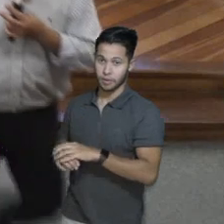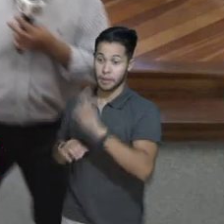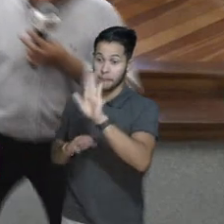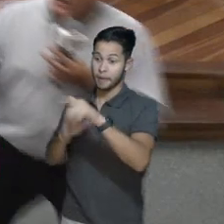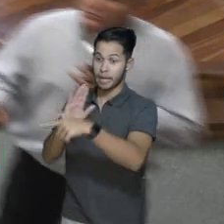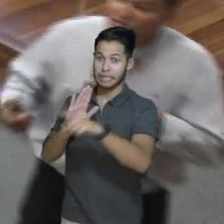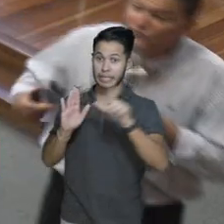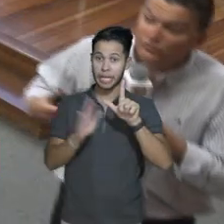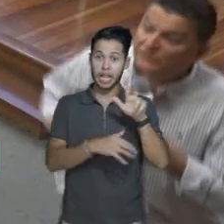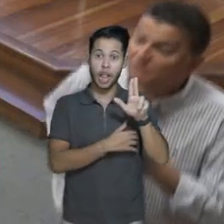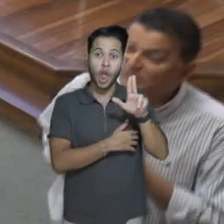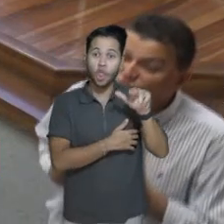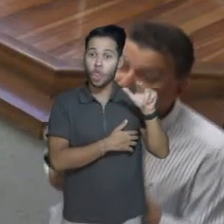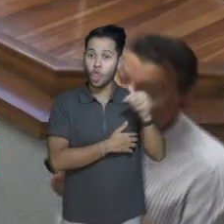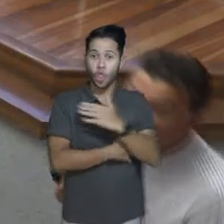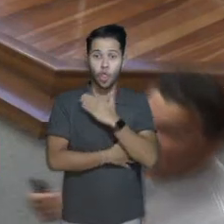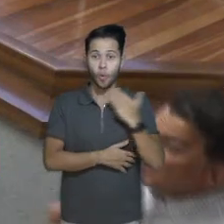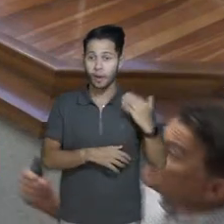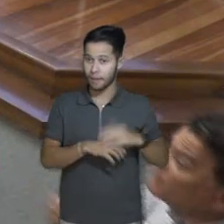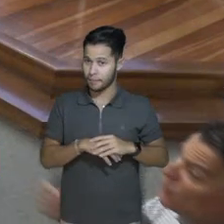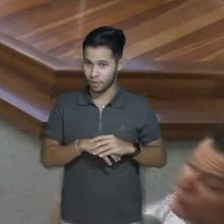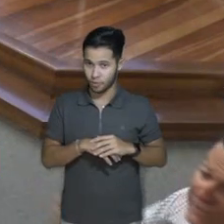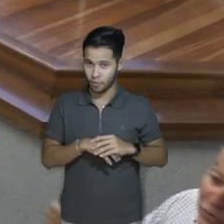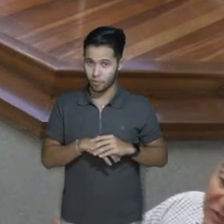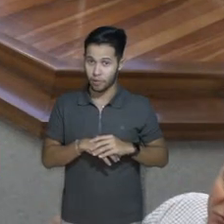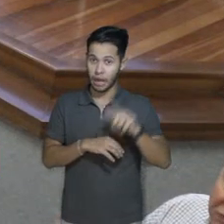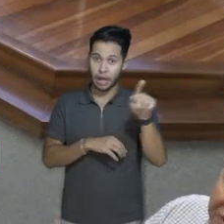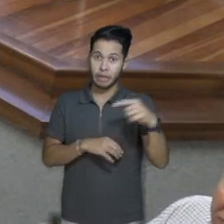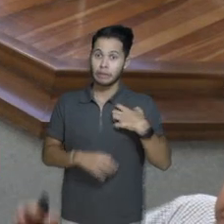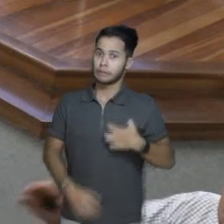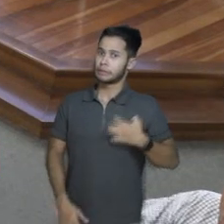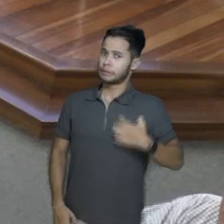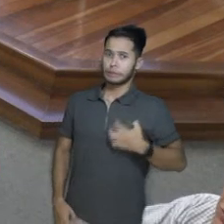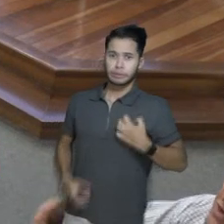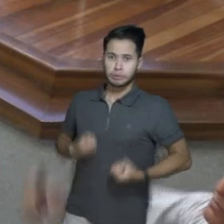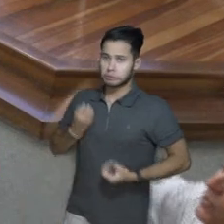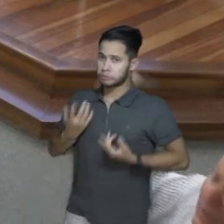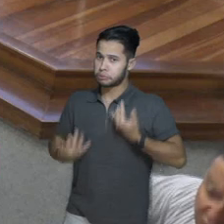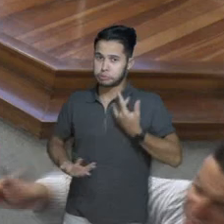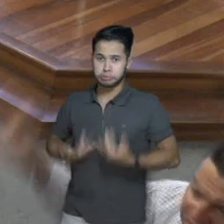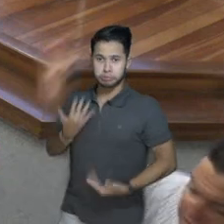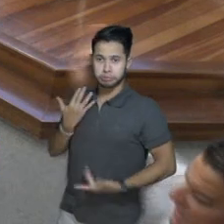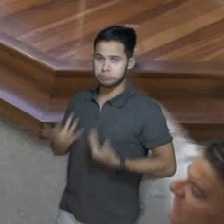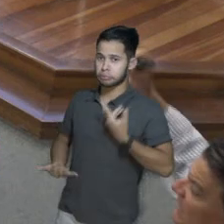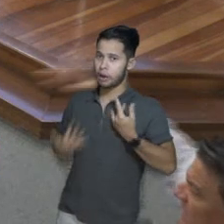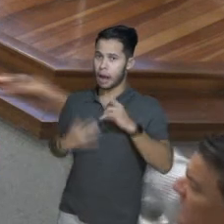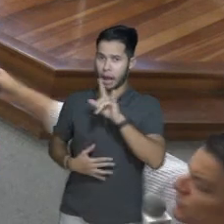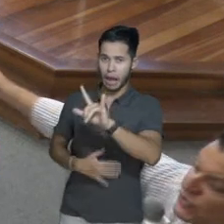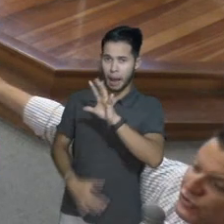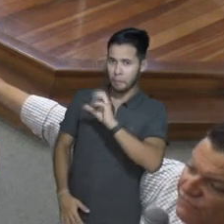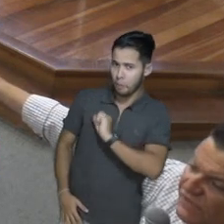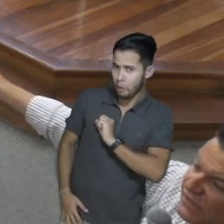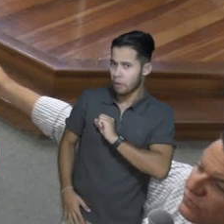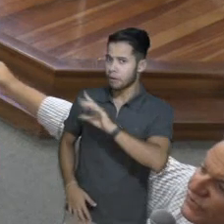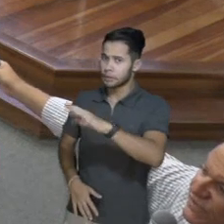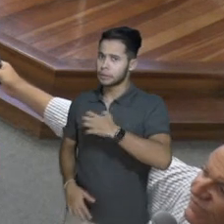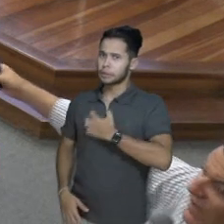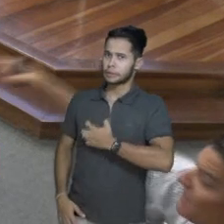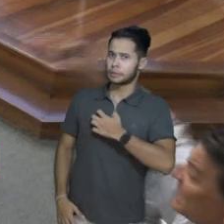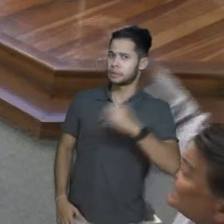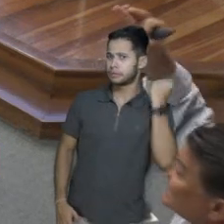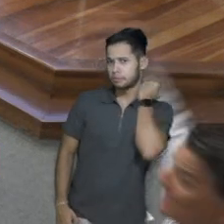feito nada de errado mas foi um crime passional ela ficou no calor da emoção entre o ódio e amor e fez aquela que não se justifica